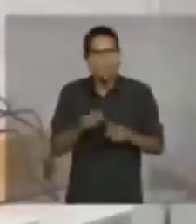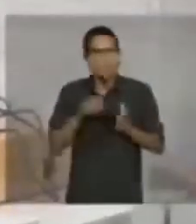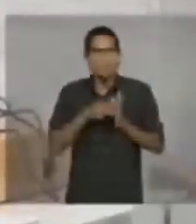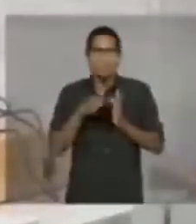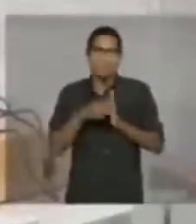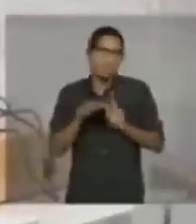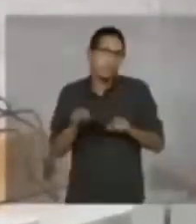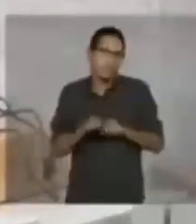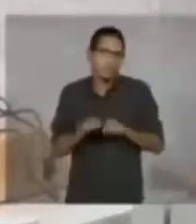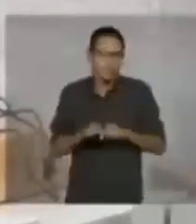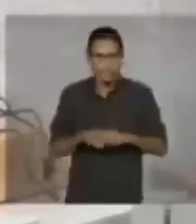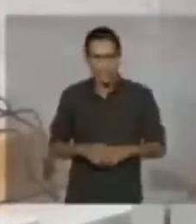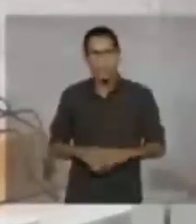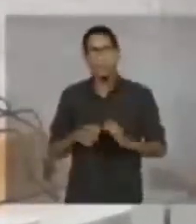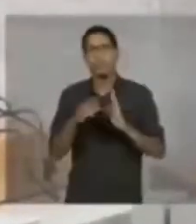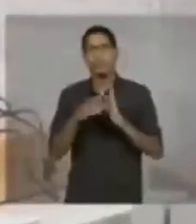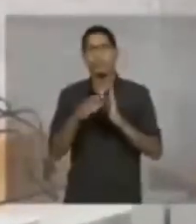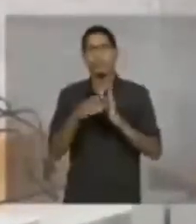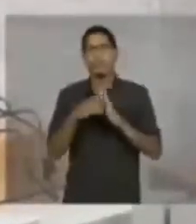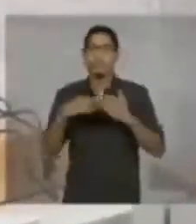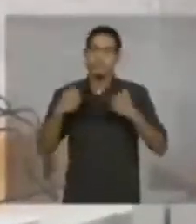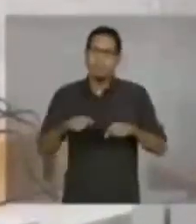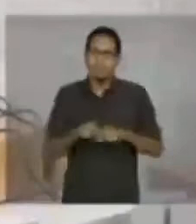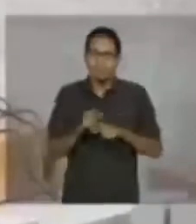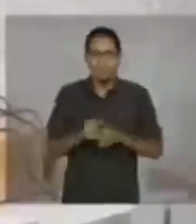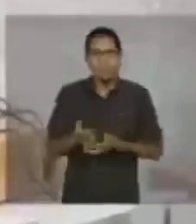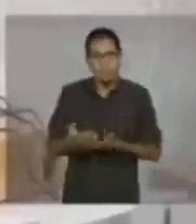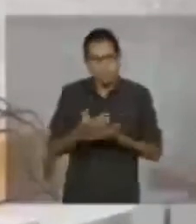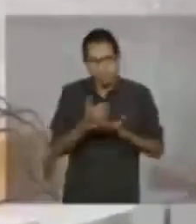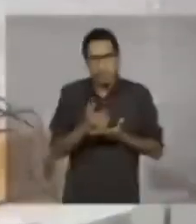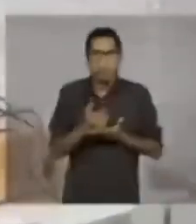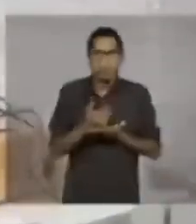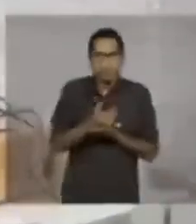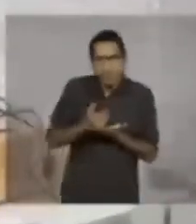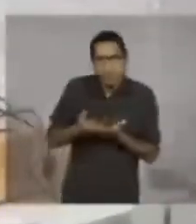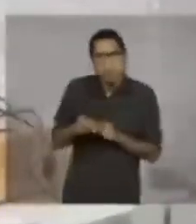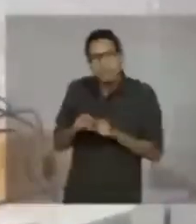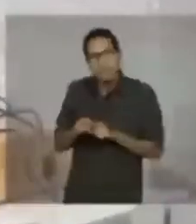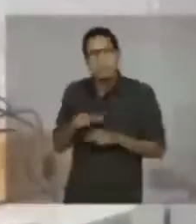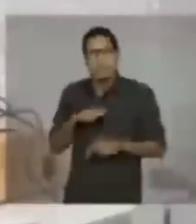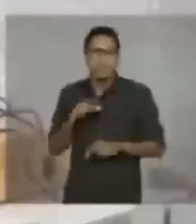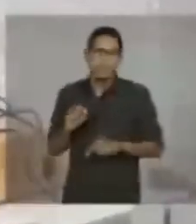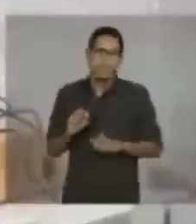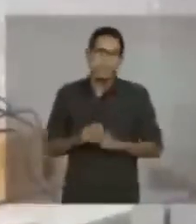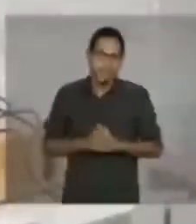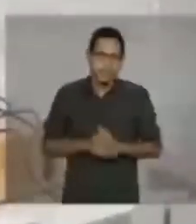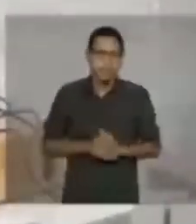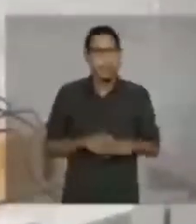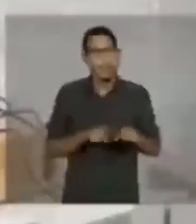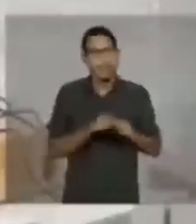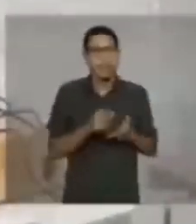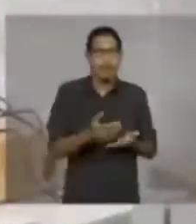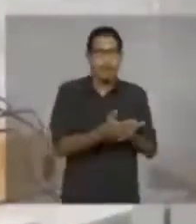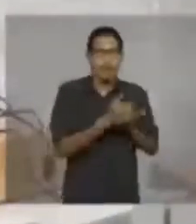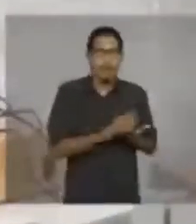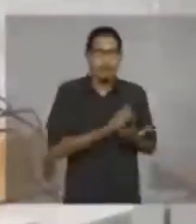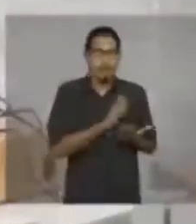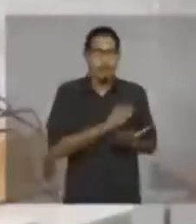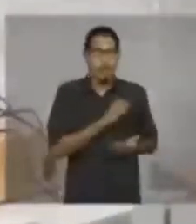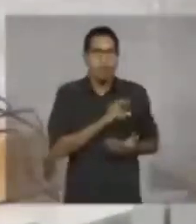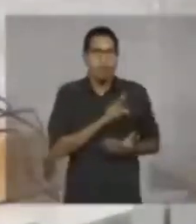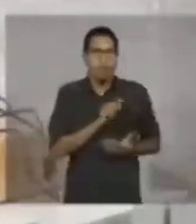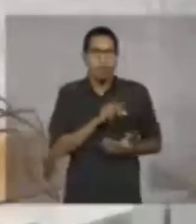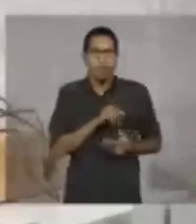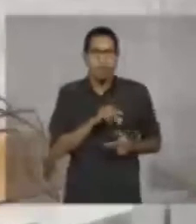por exemplo. O vidro tem que ser coletado à parte. A matéria orgânica tem que ser